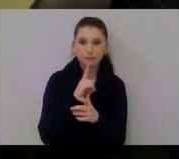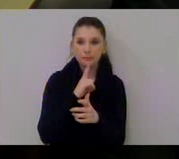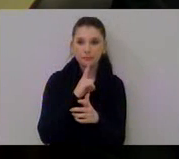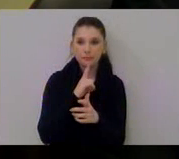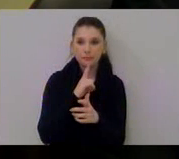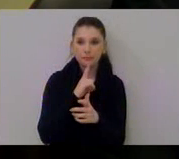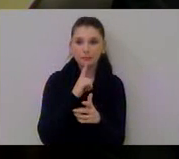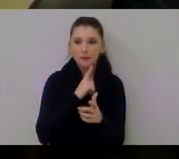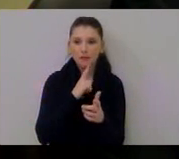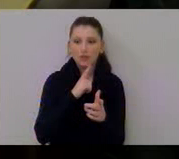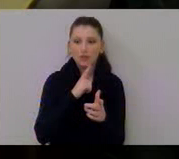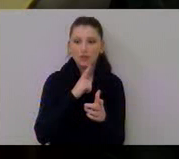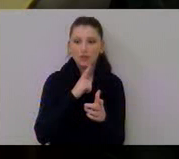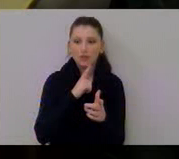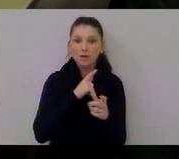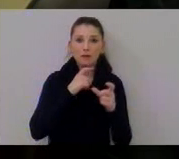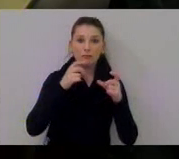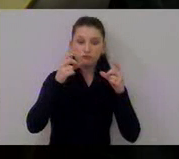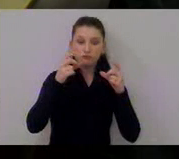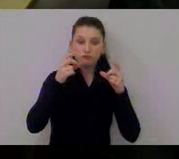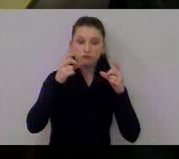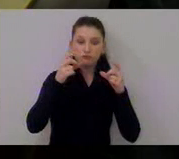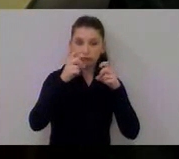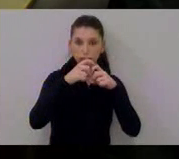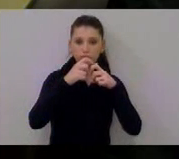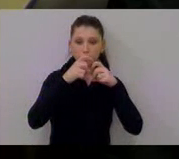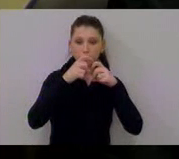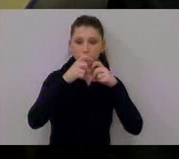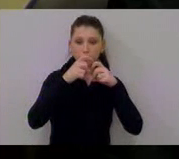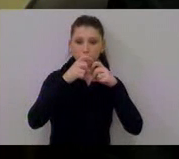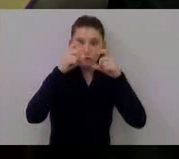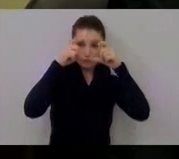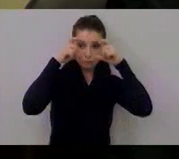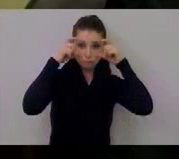Oftalmologista, a fila chega a ser de